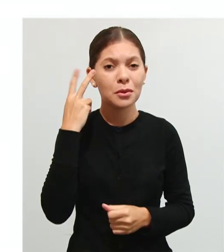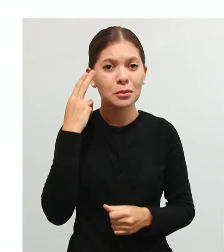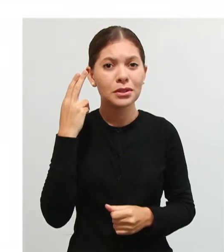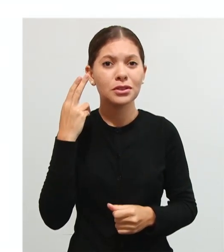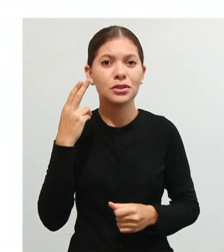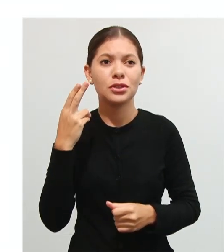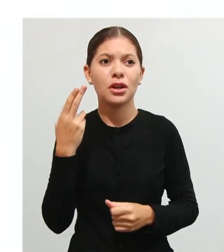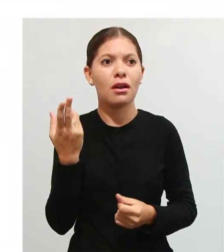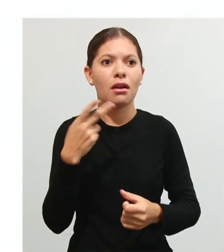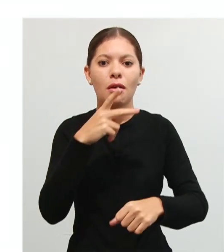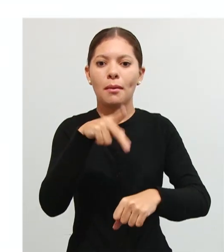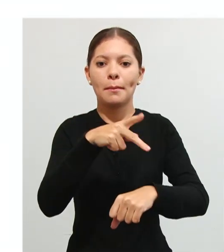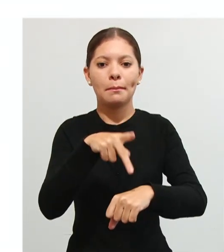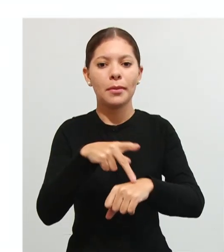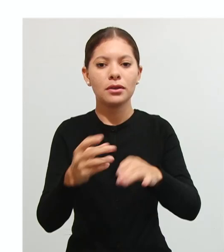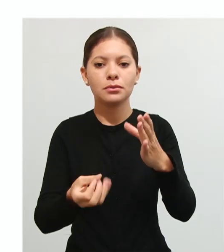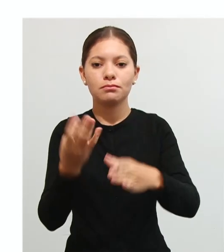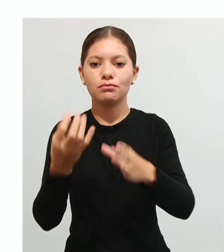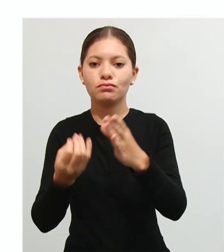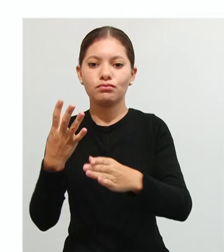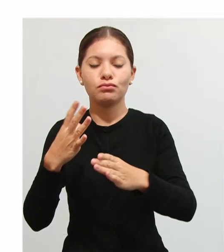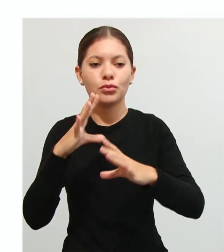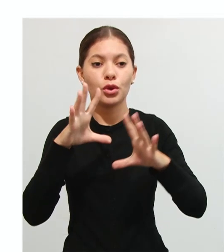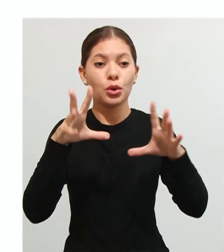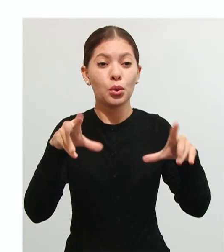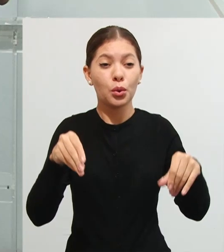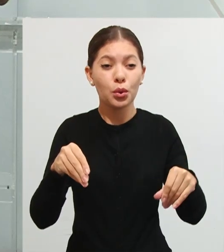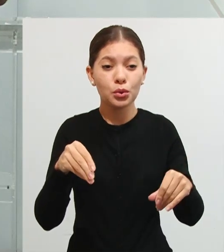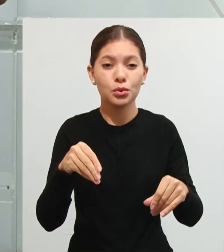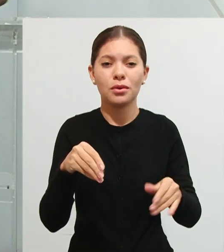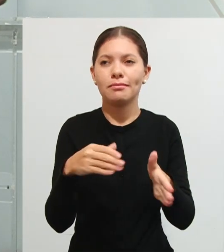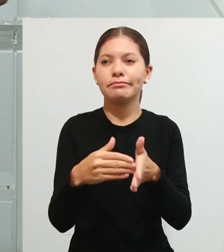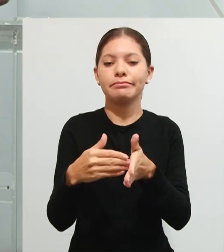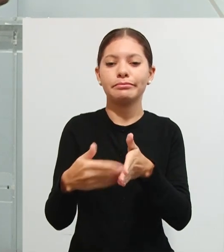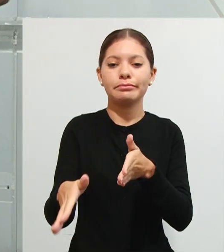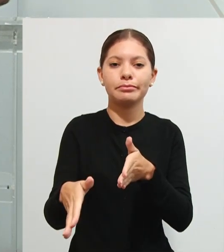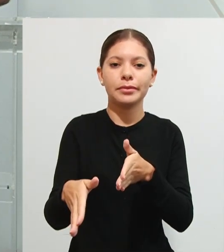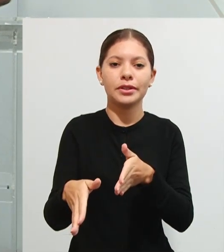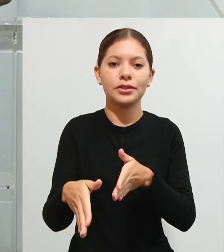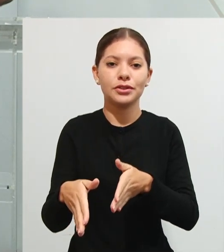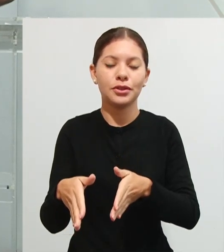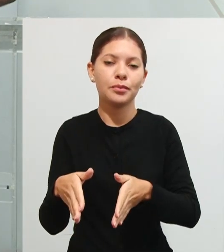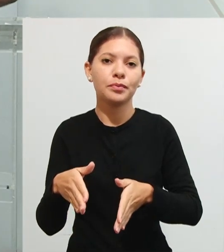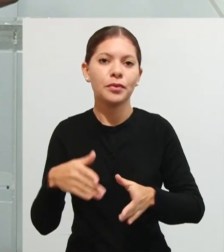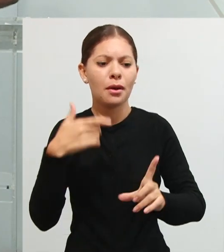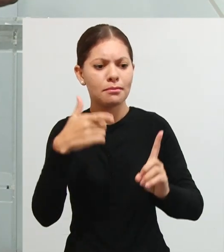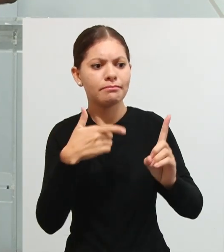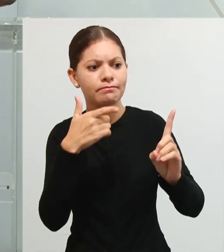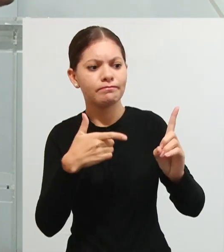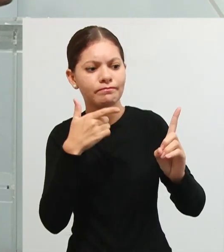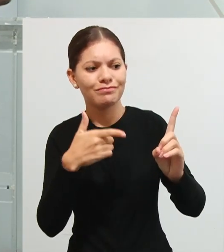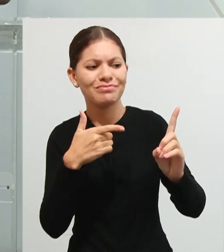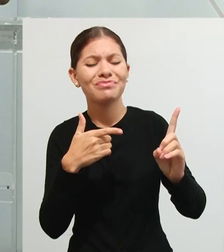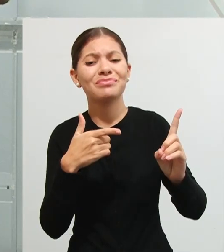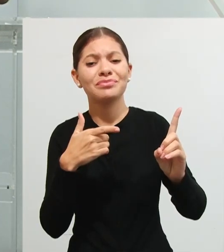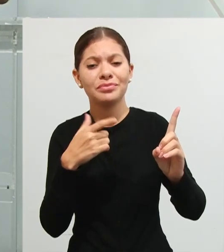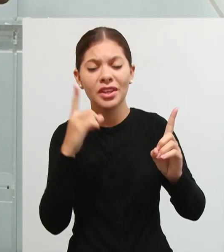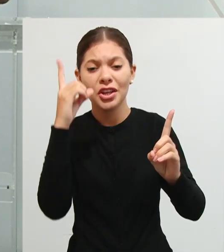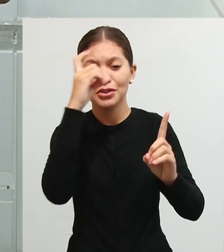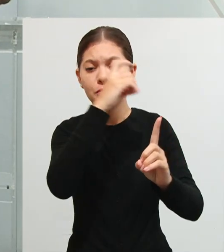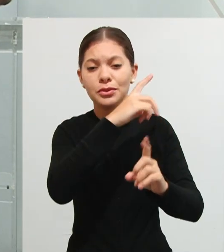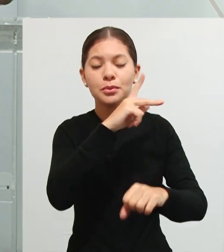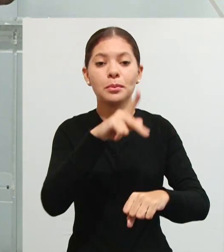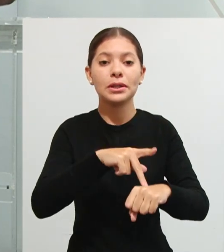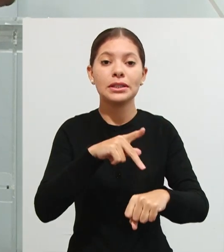nação, quando produz todos os produtos, ela perde em algum momento produtividade, porque dificilmente uma